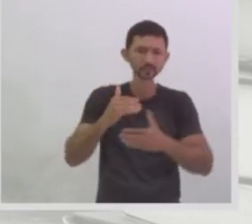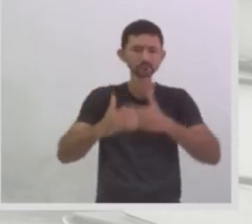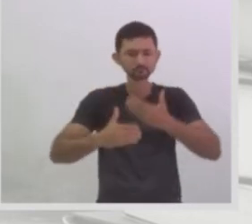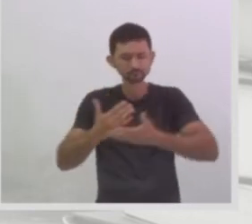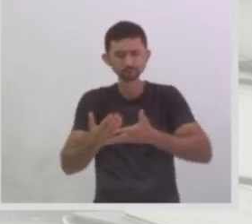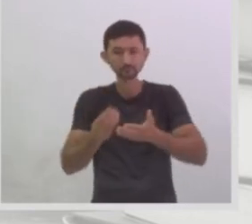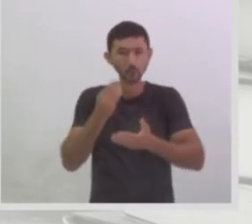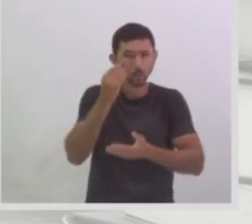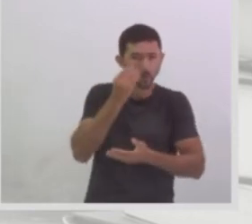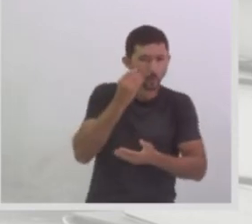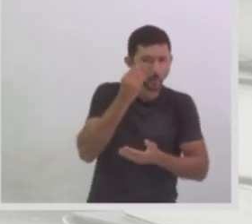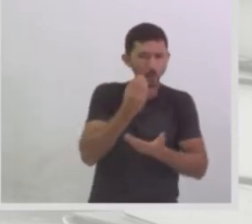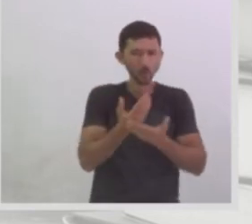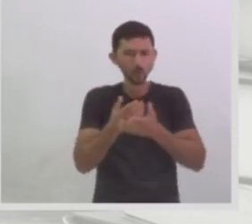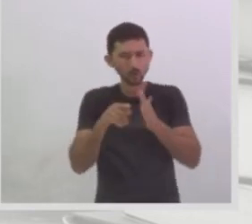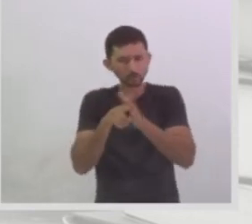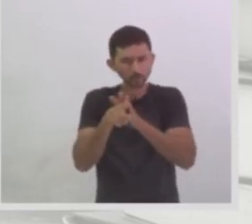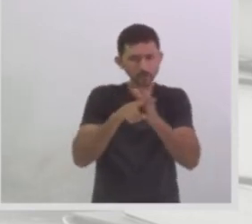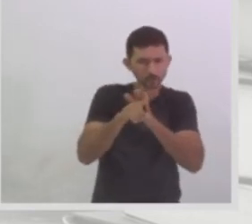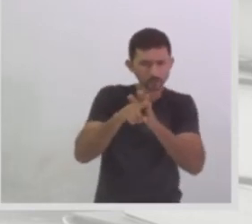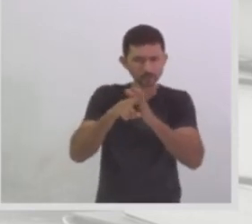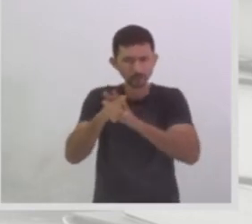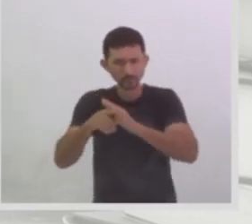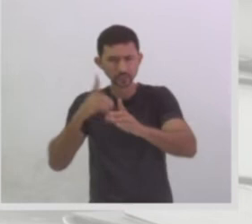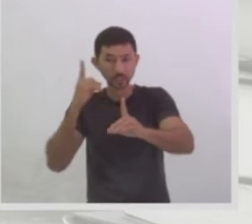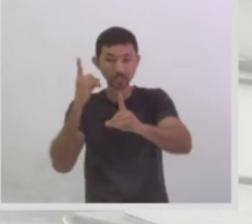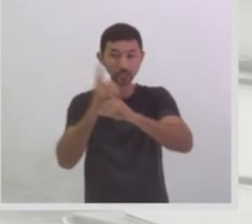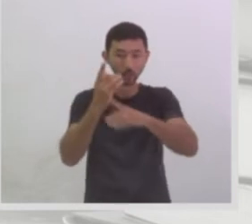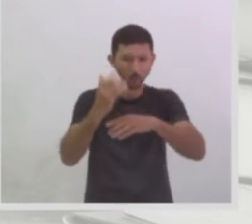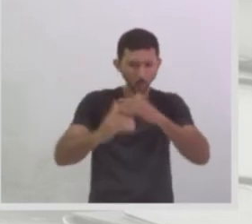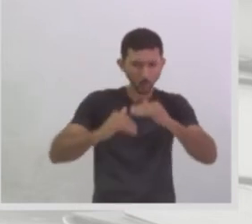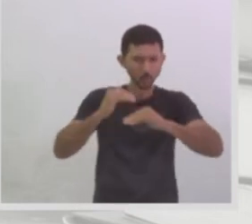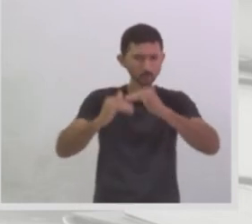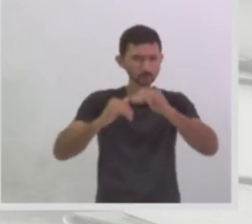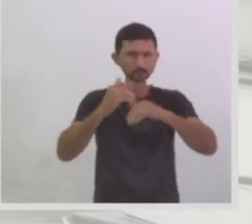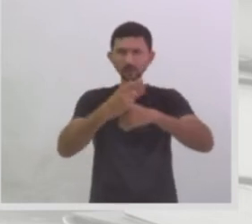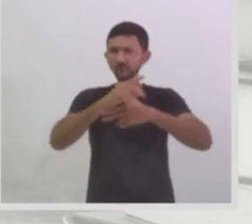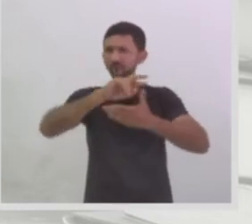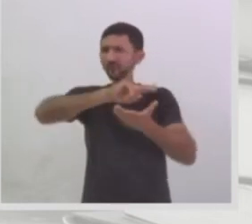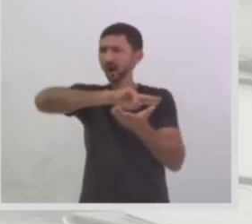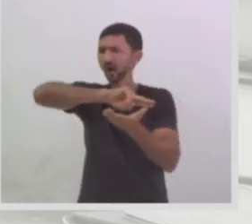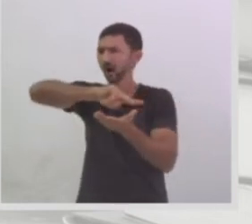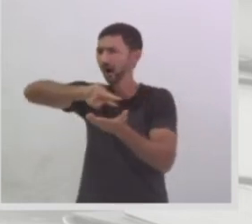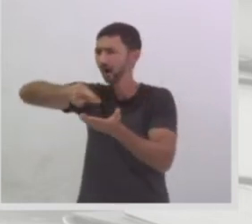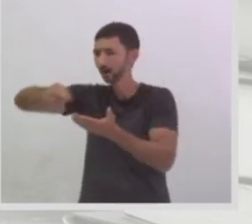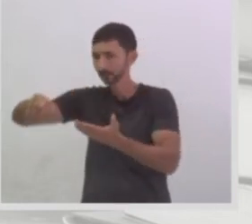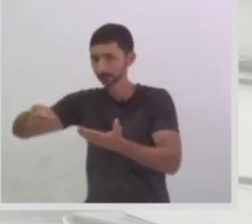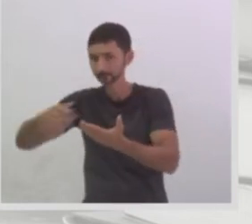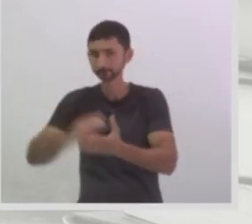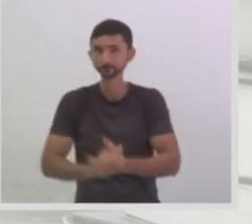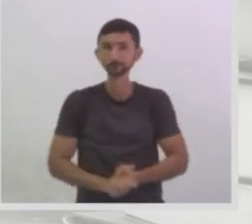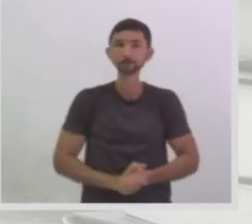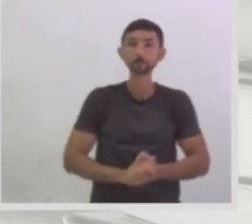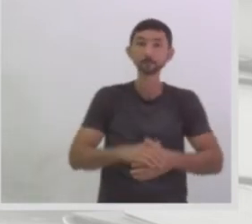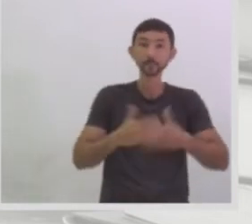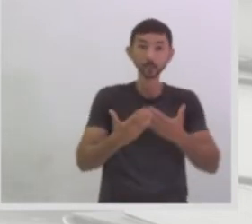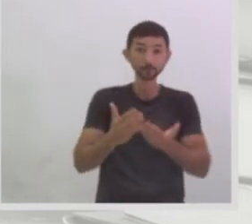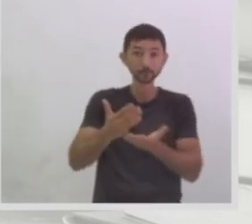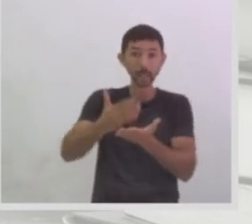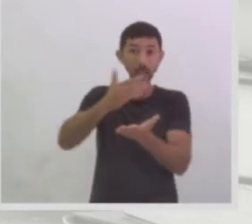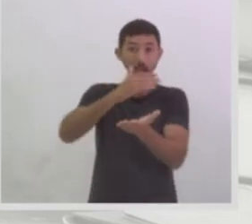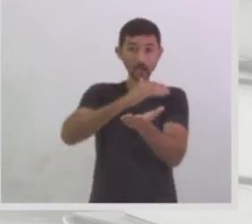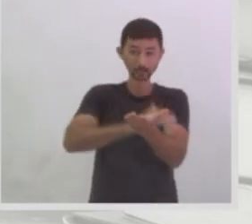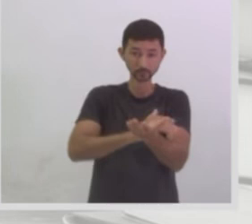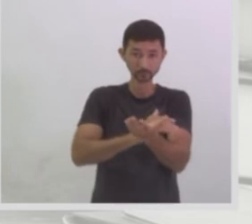e descobertas, principalmente a partir do século XIX. Antes disso, a ideia dominante era de que os